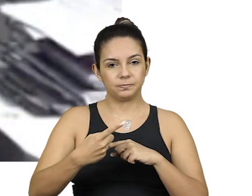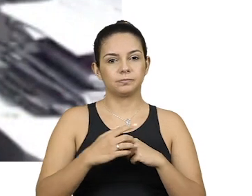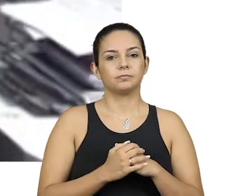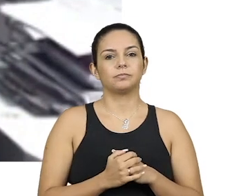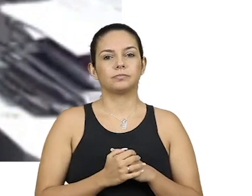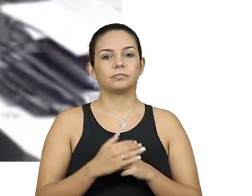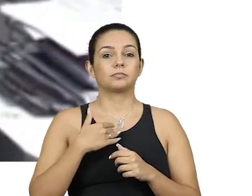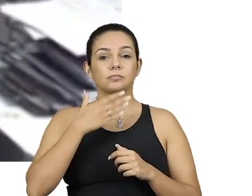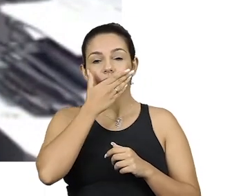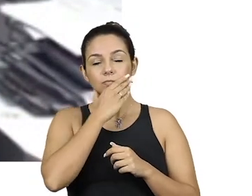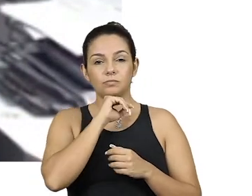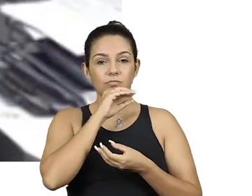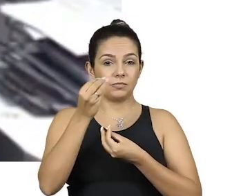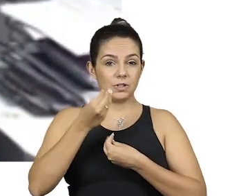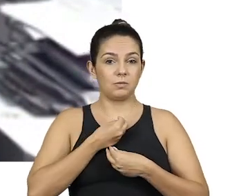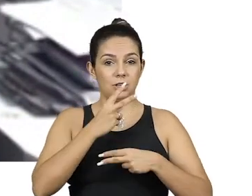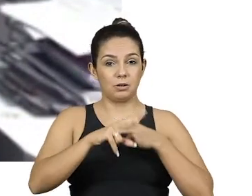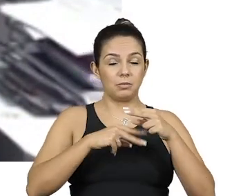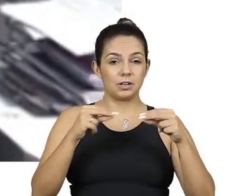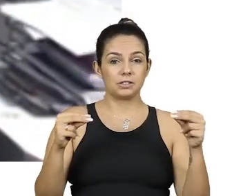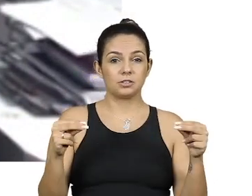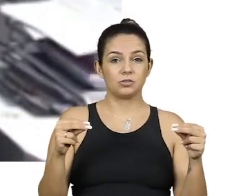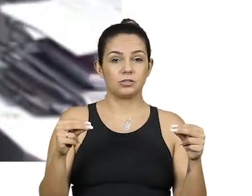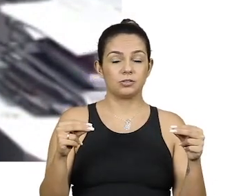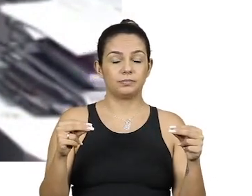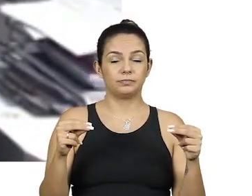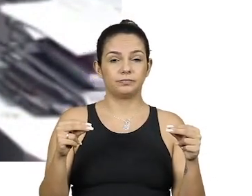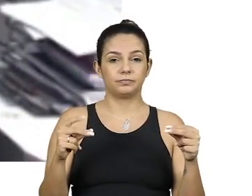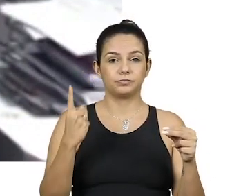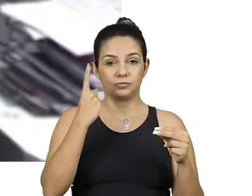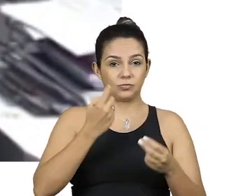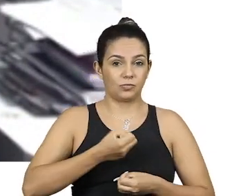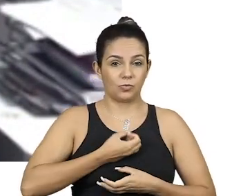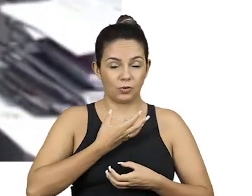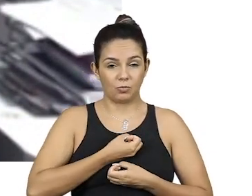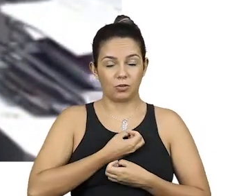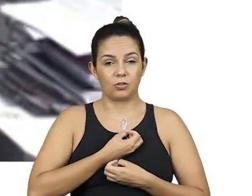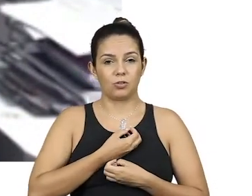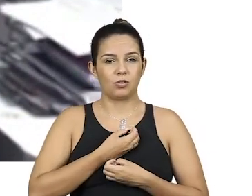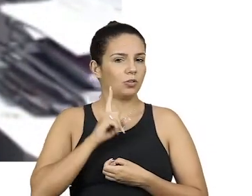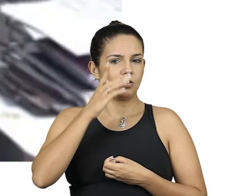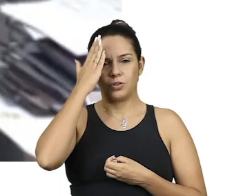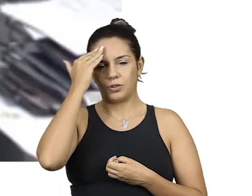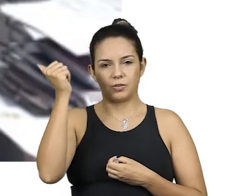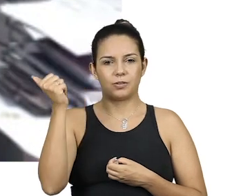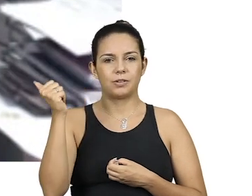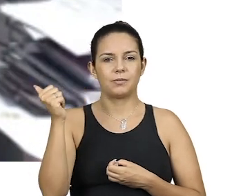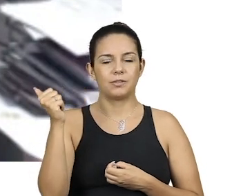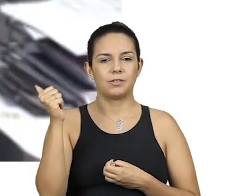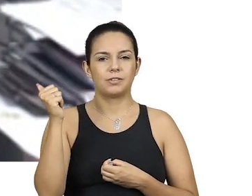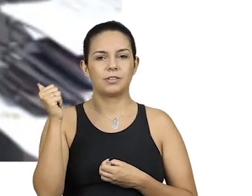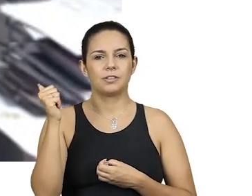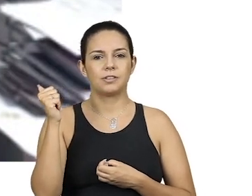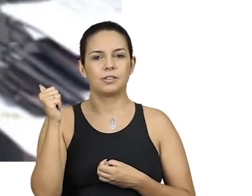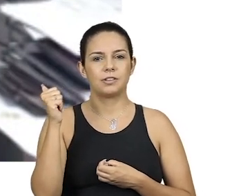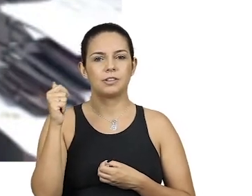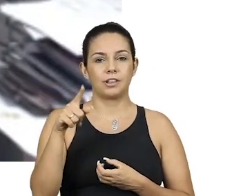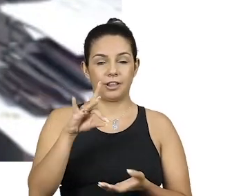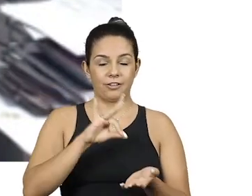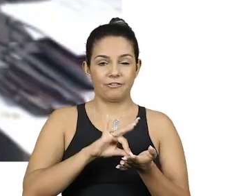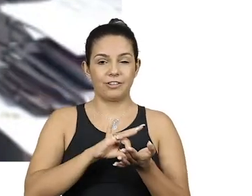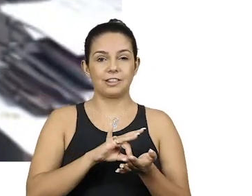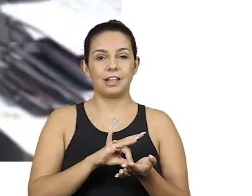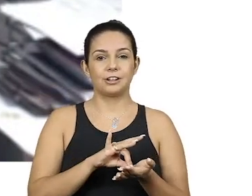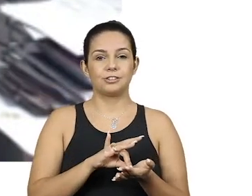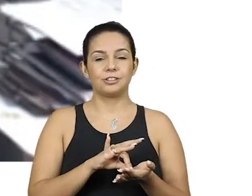pai me deu de presente um poeta que eu não sabia nem que ele fosse surrealista, e